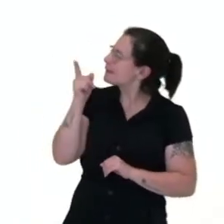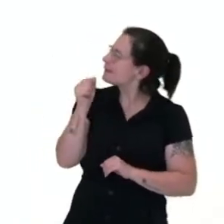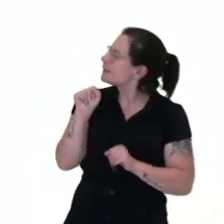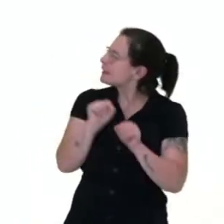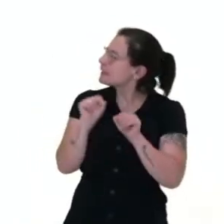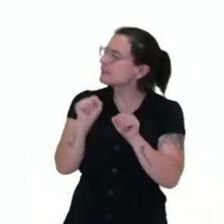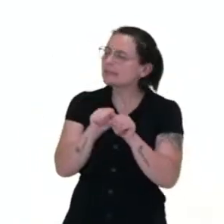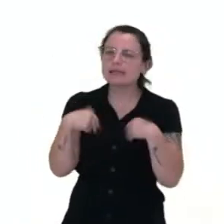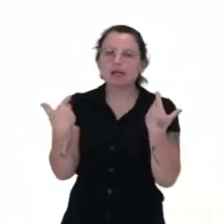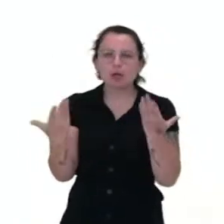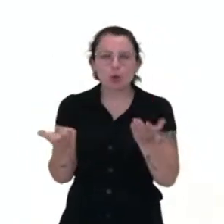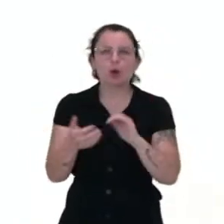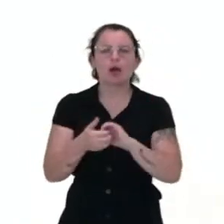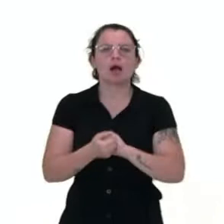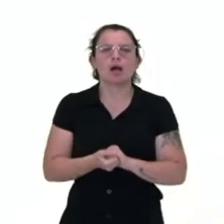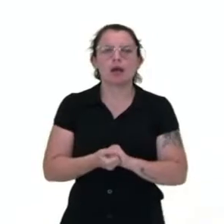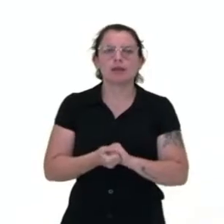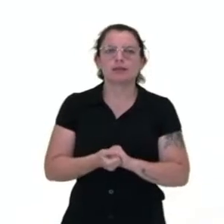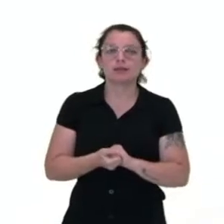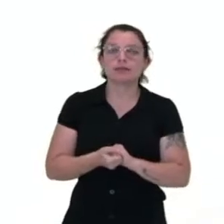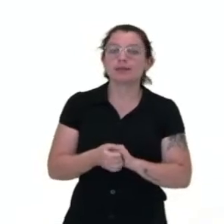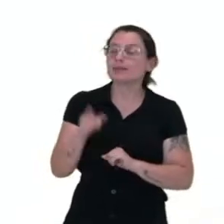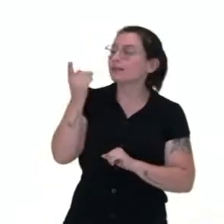fazendo? E na última situação,